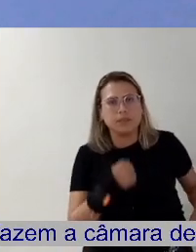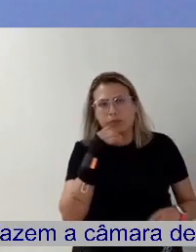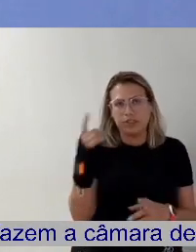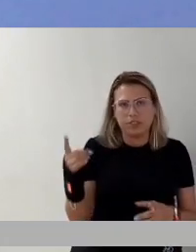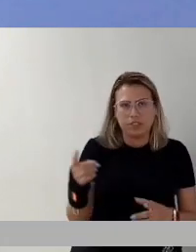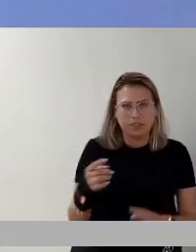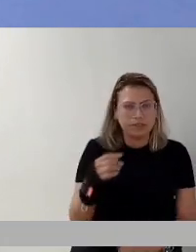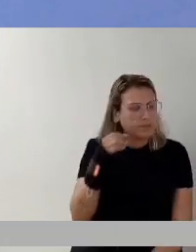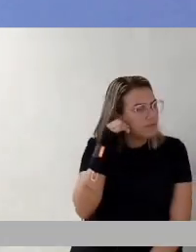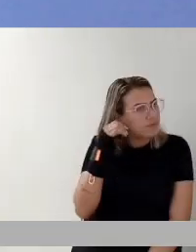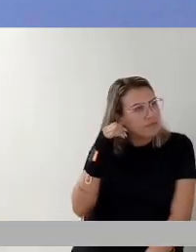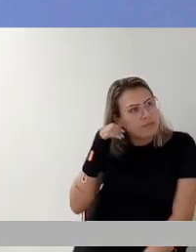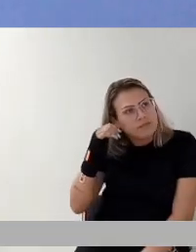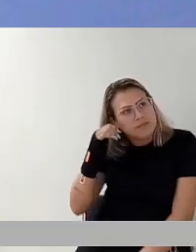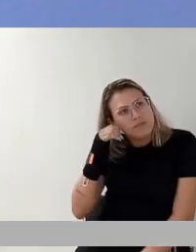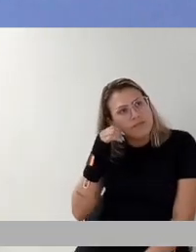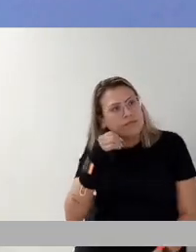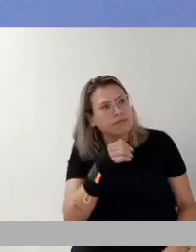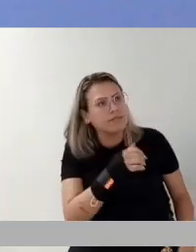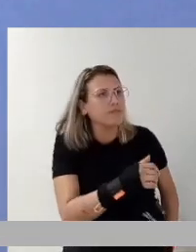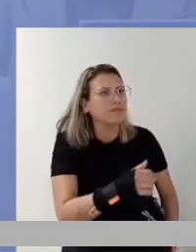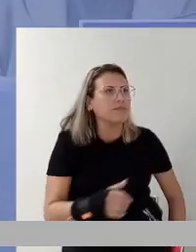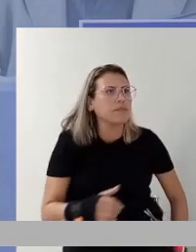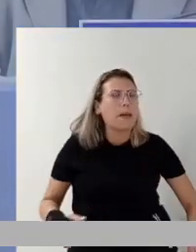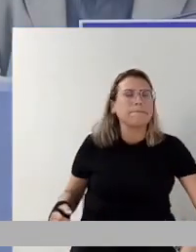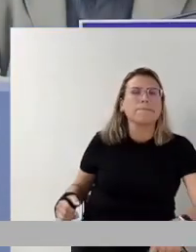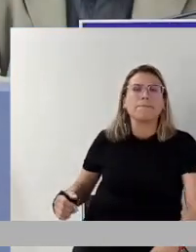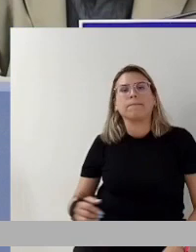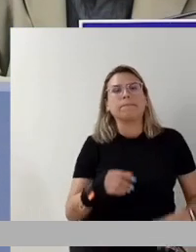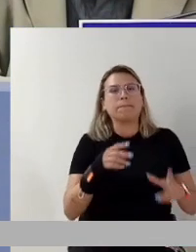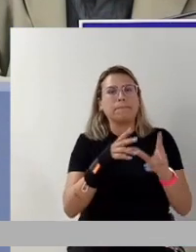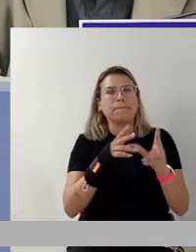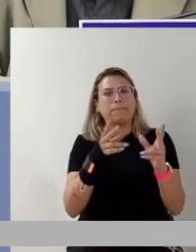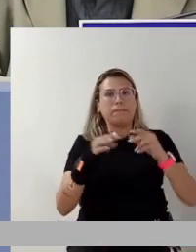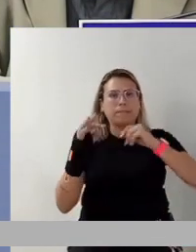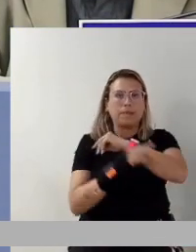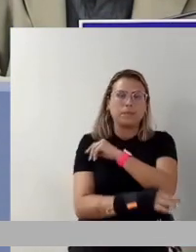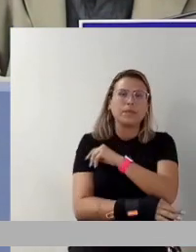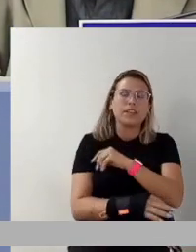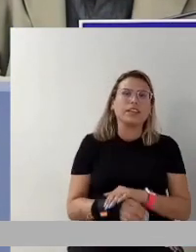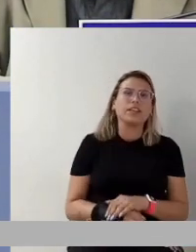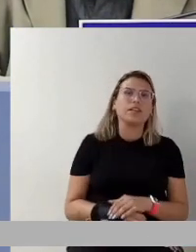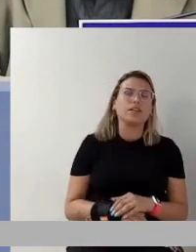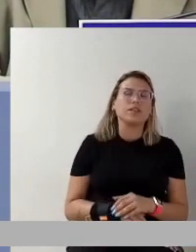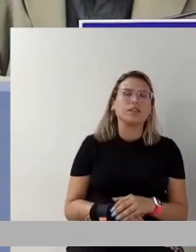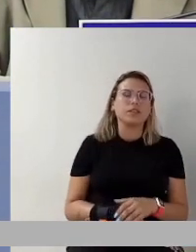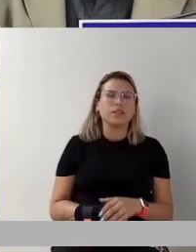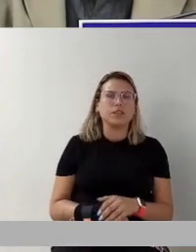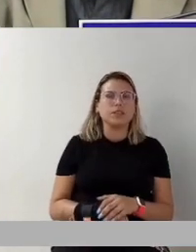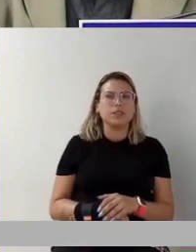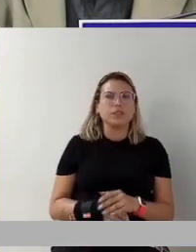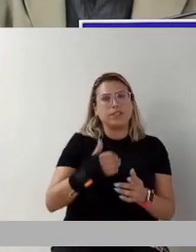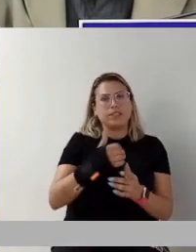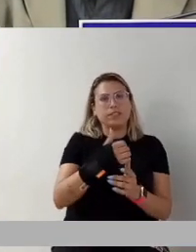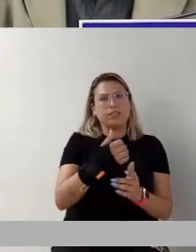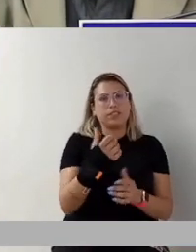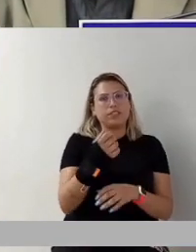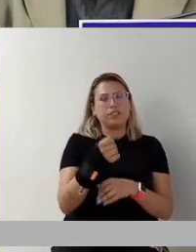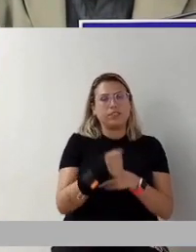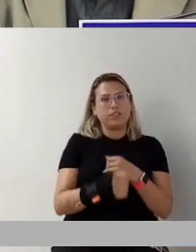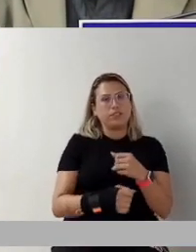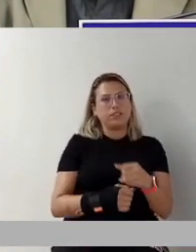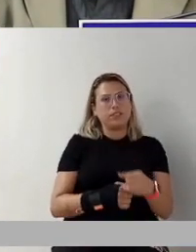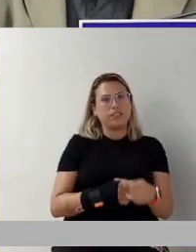bom dia poder legislativo Câmara Municipal de Tabuleiro do Norte 16ª legislatura